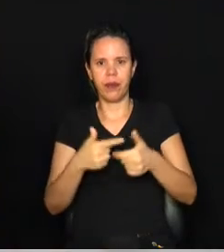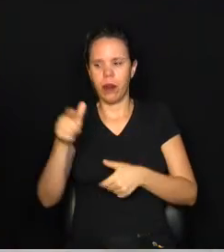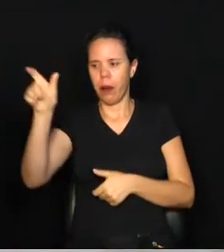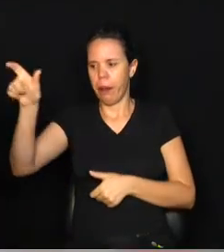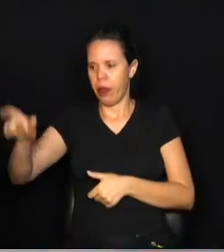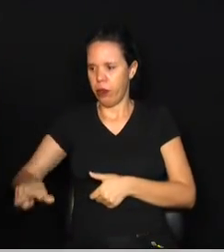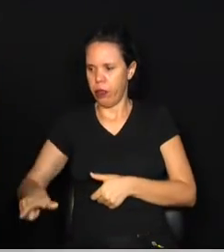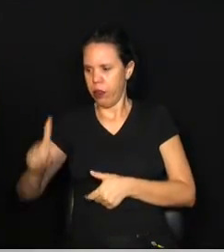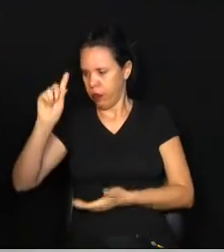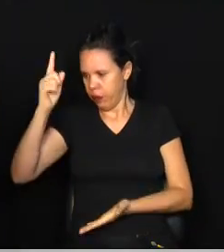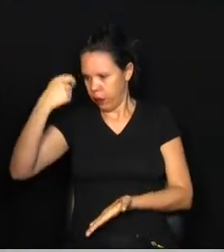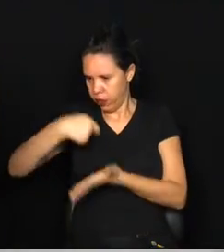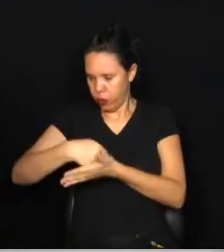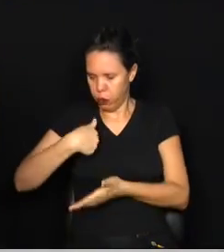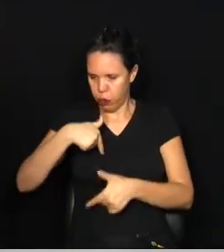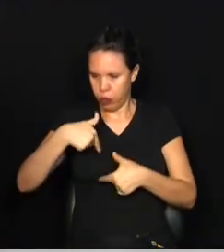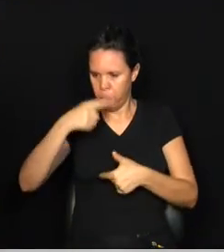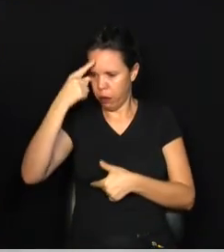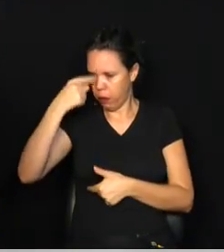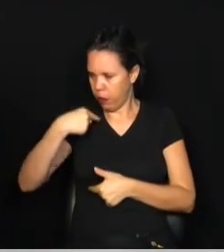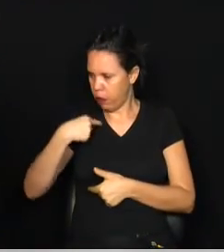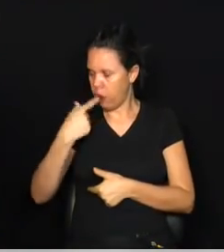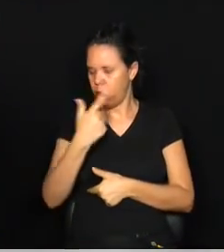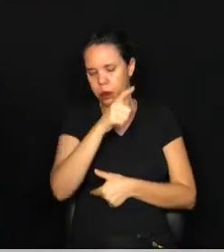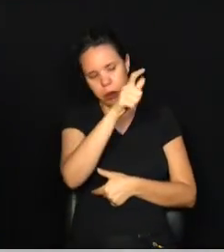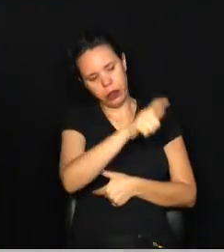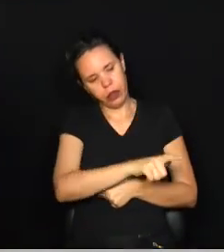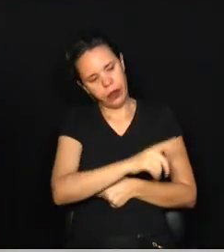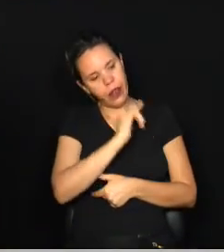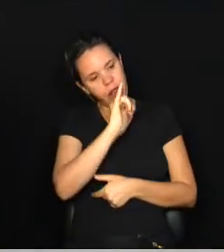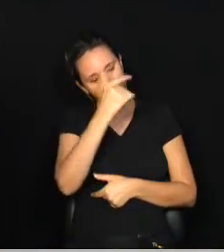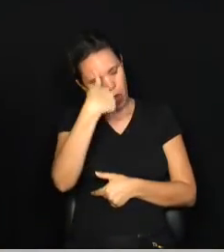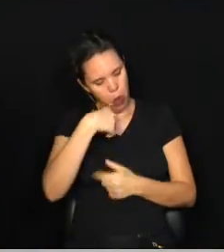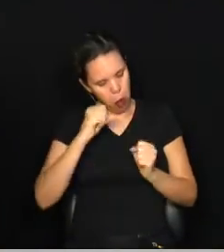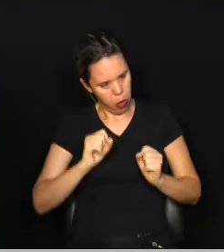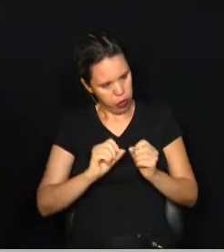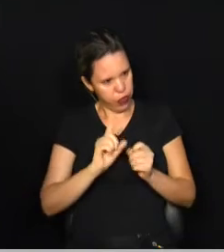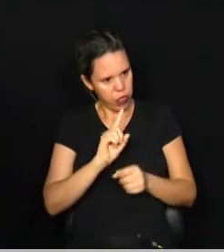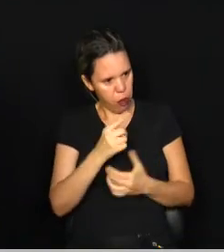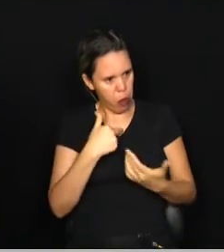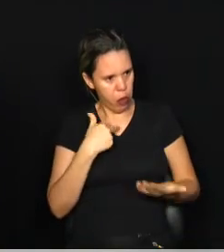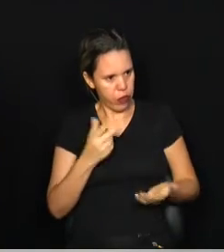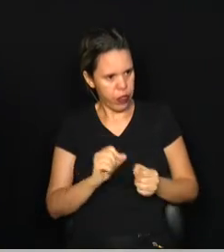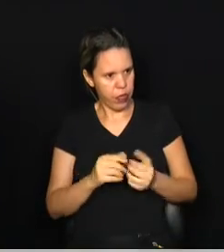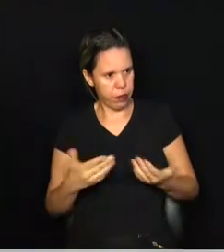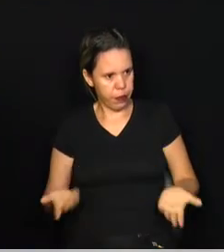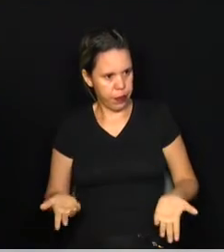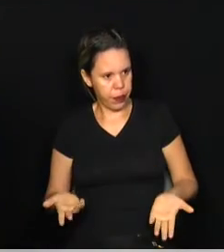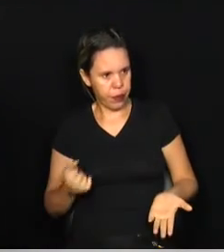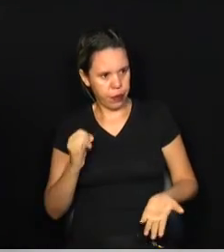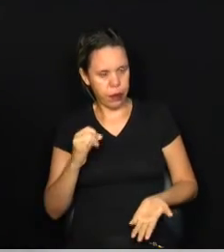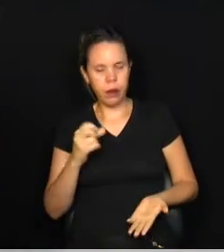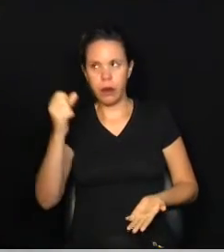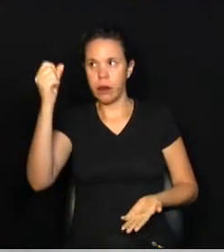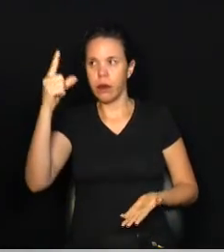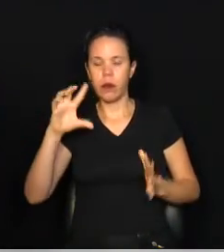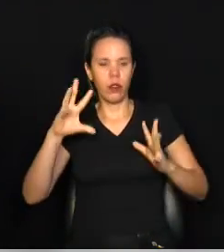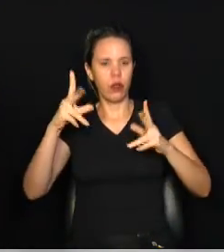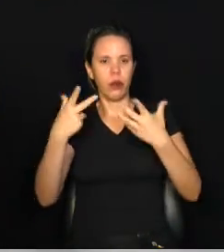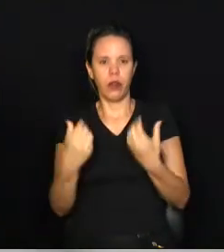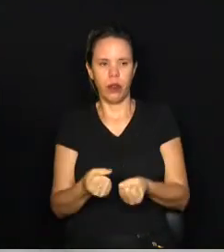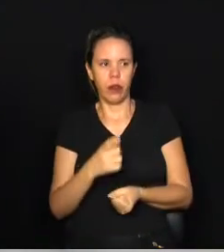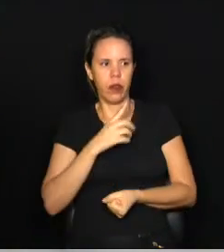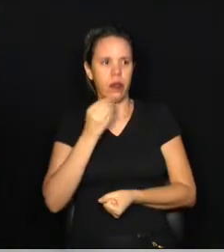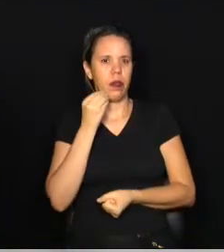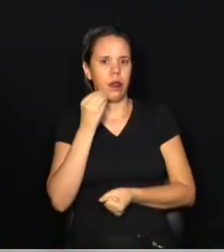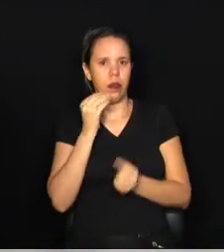que vai decidir o meu perfil? É o outro que vai dizer o que eu posso fazer ou não posso fazer? Se o sol nasceu para todos, se isso está